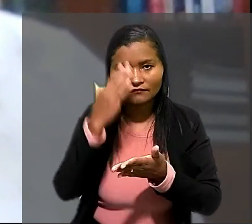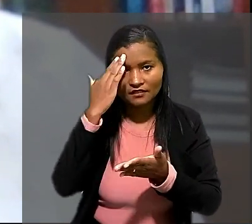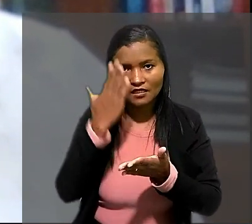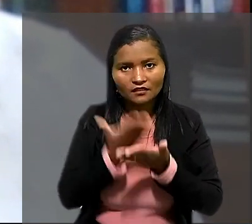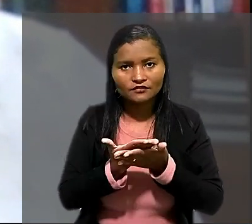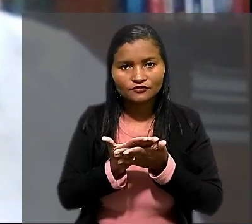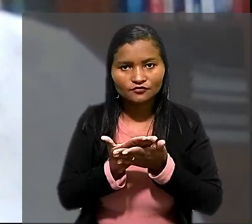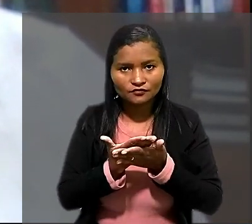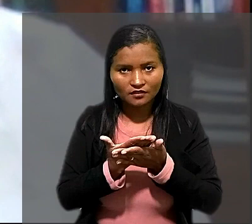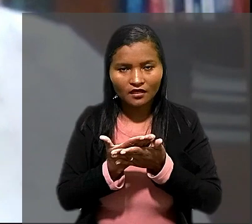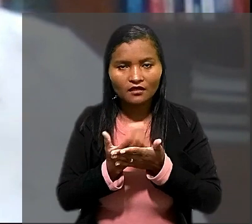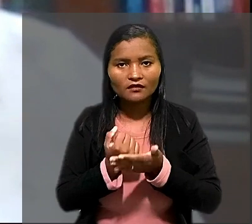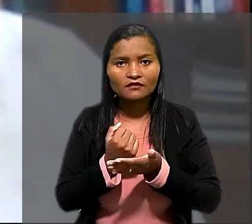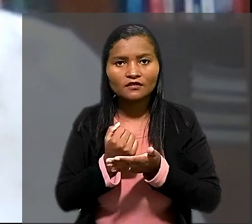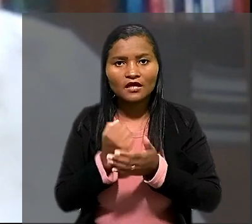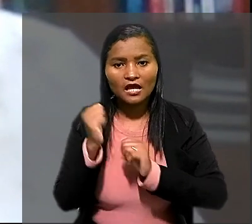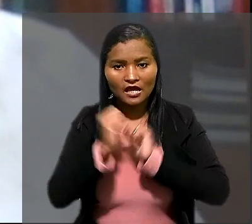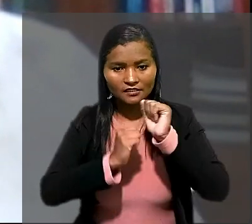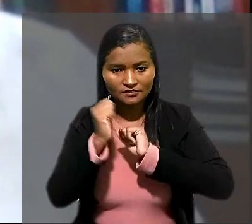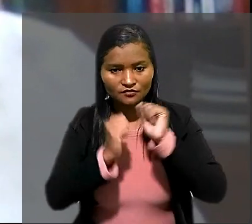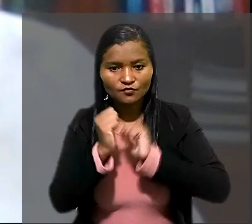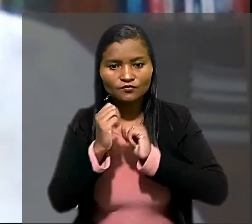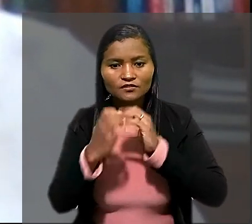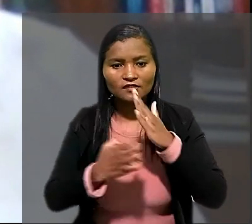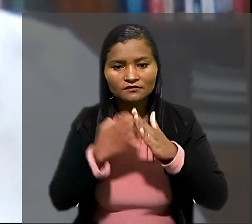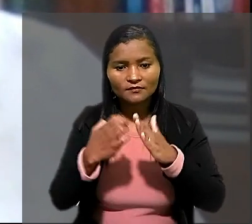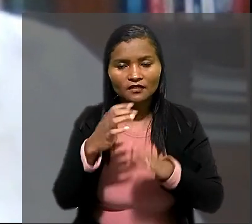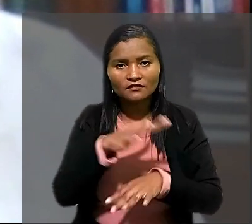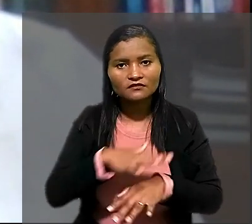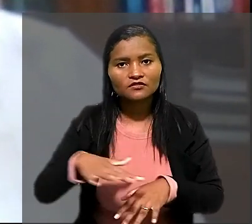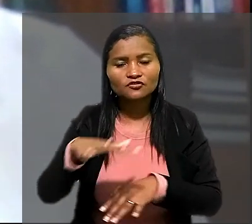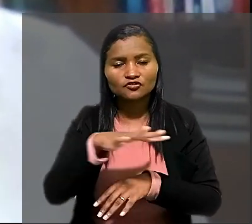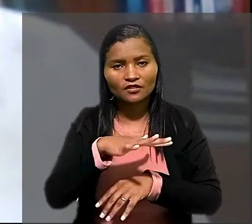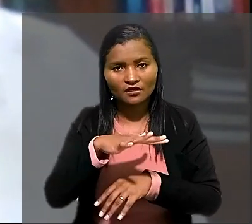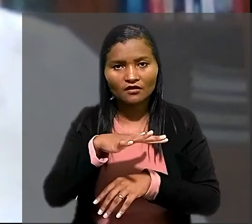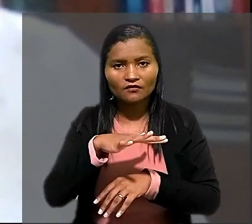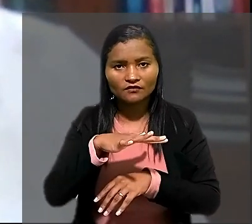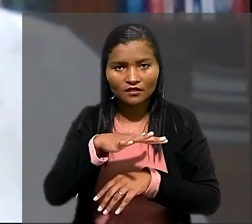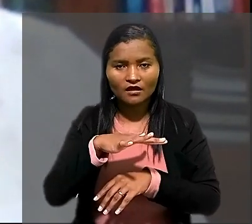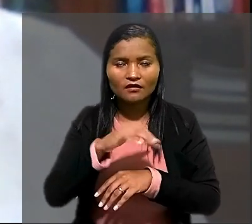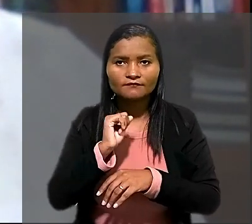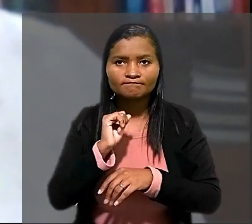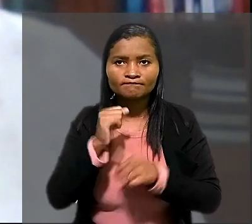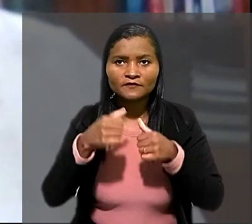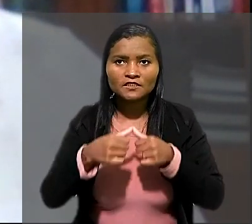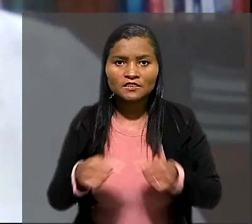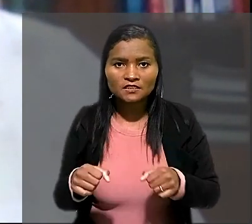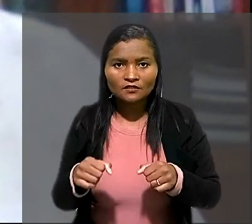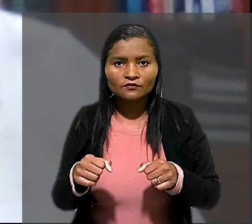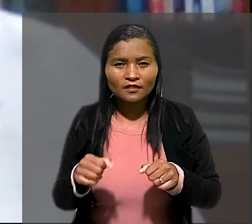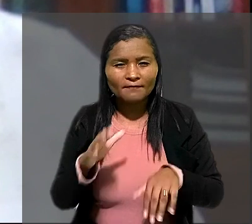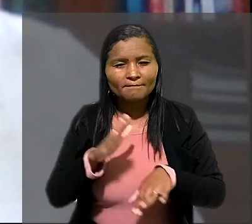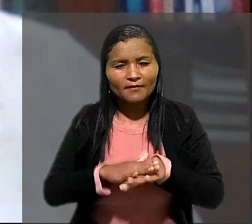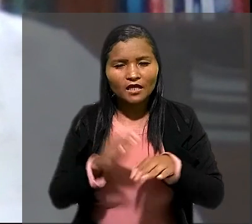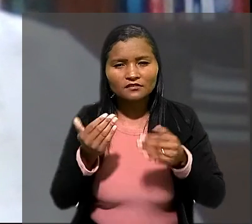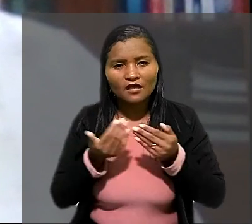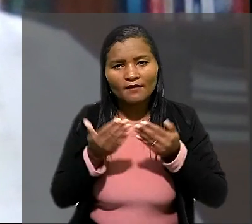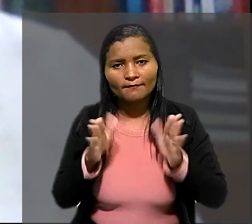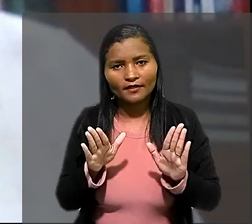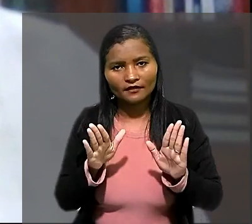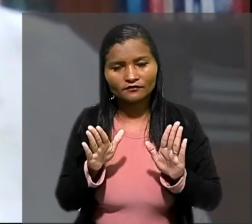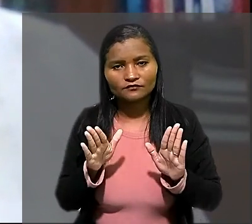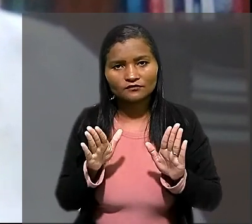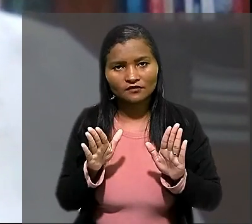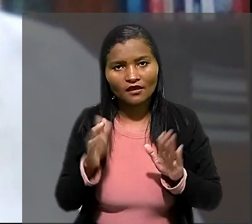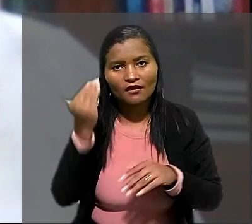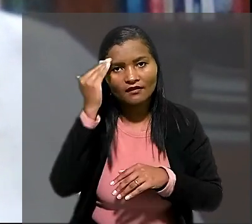eu acredito que as indústrias, as empresas em geral, eles estão mais